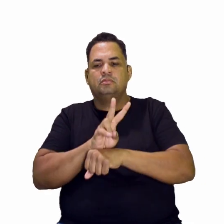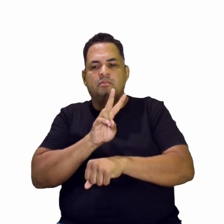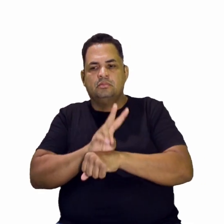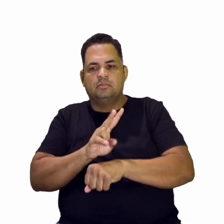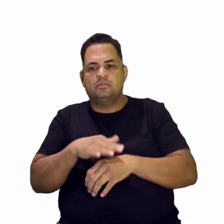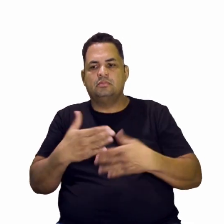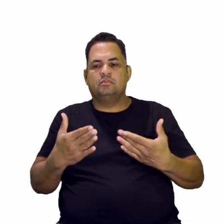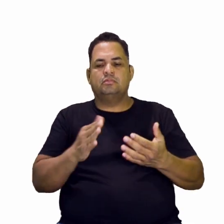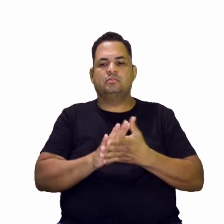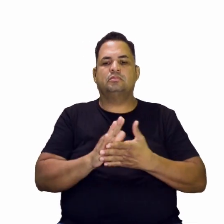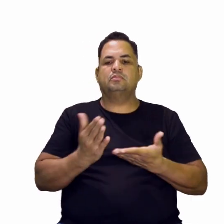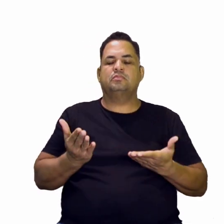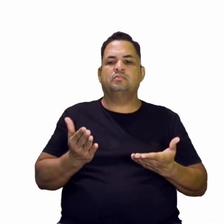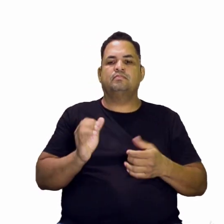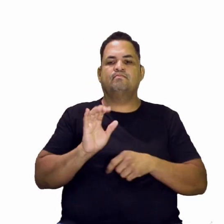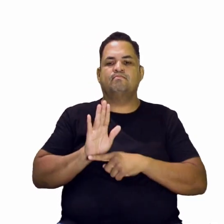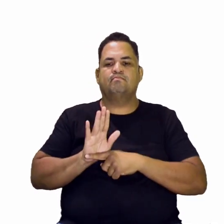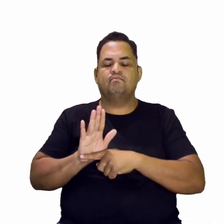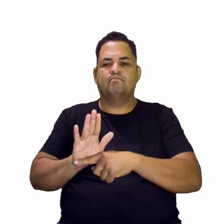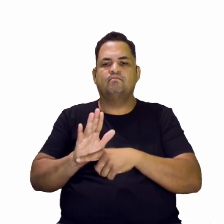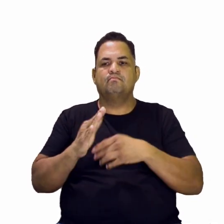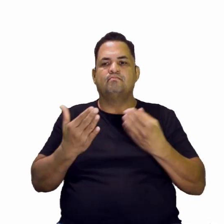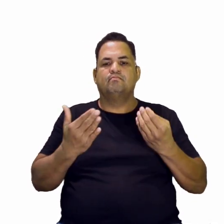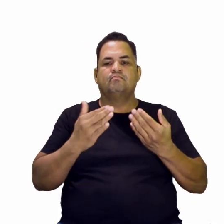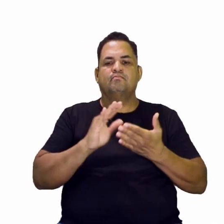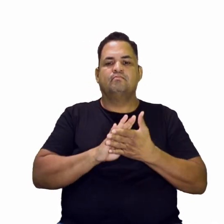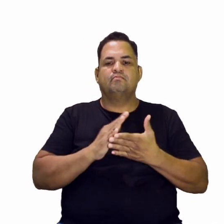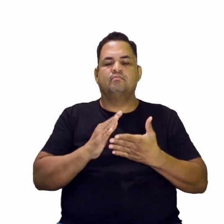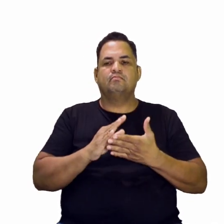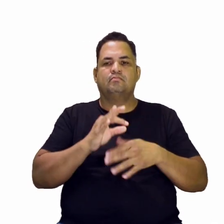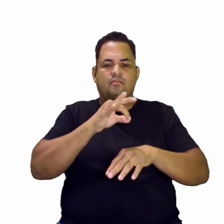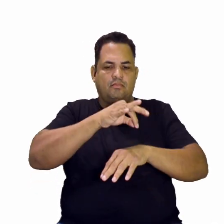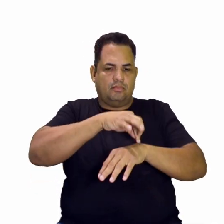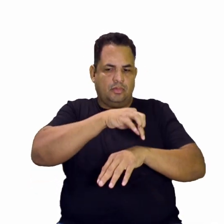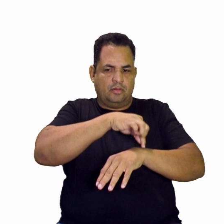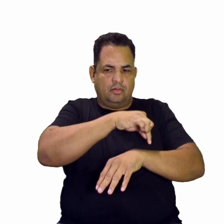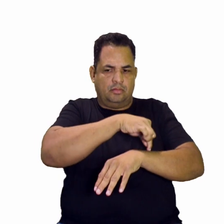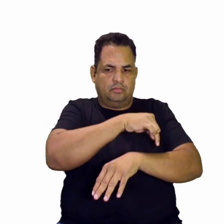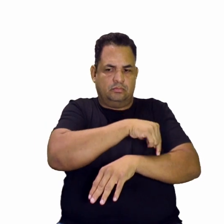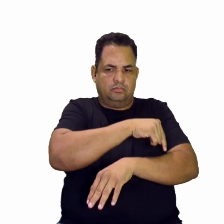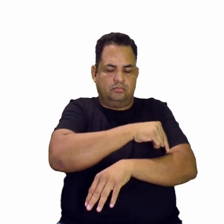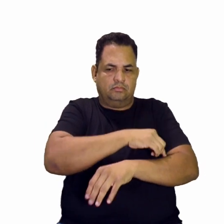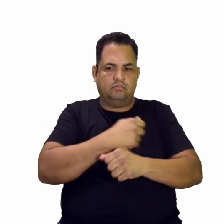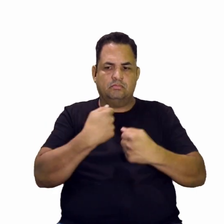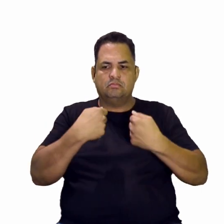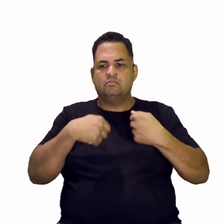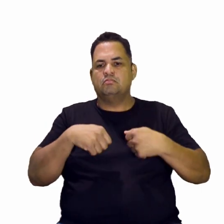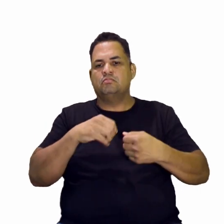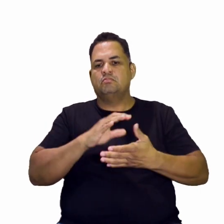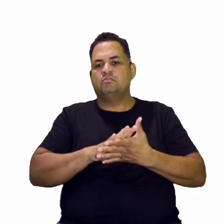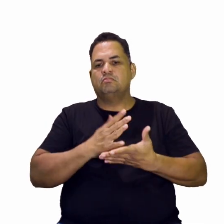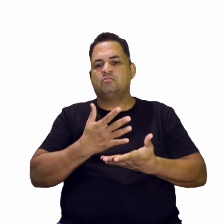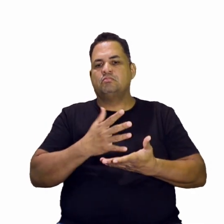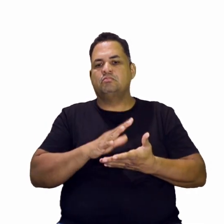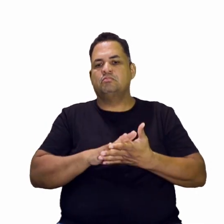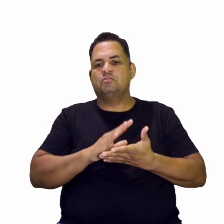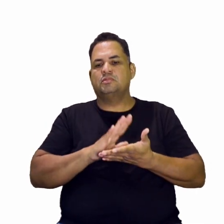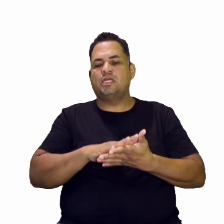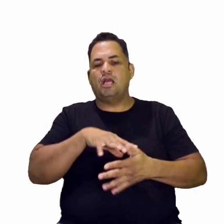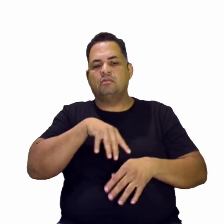proteção, eles ajudam aí na questão dos poros que existem no nosso corpo para poder ajudar no processo